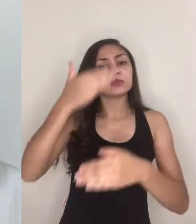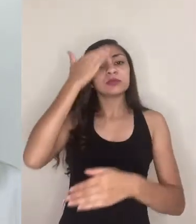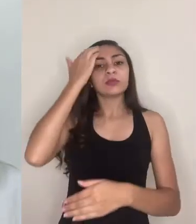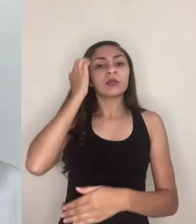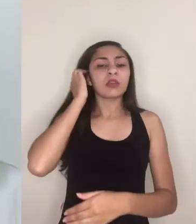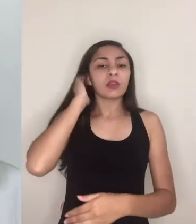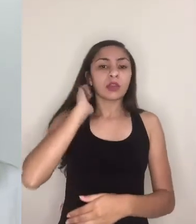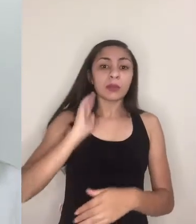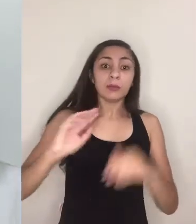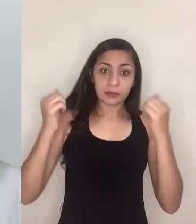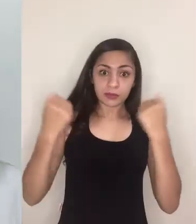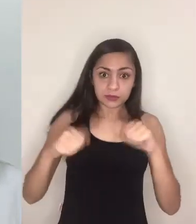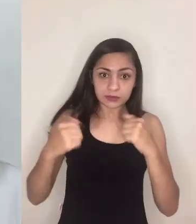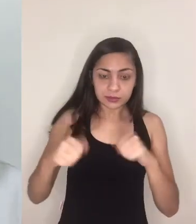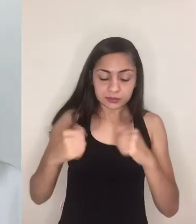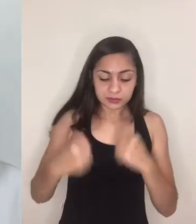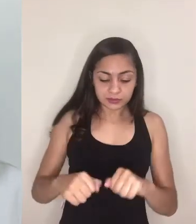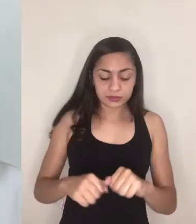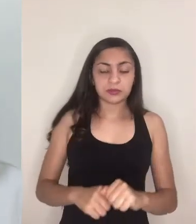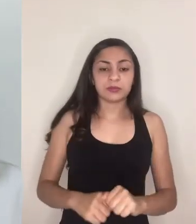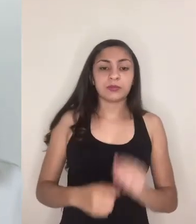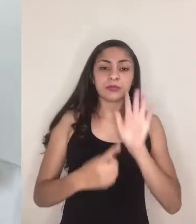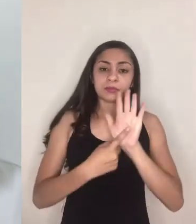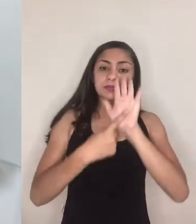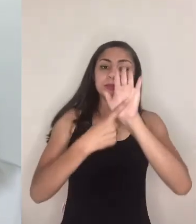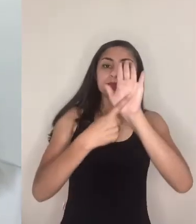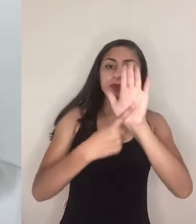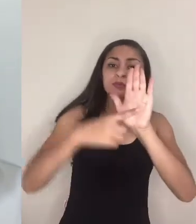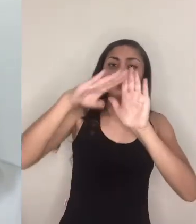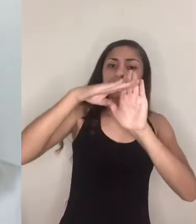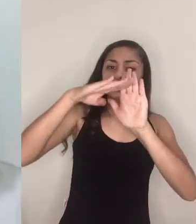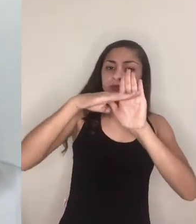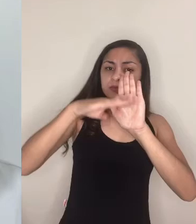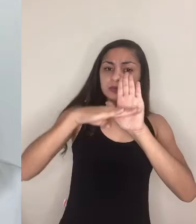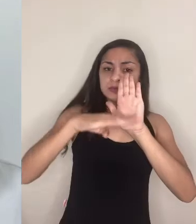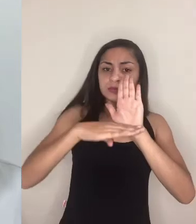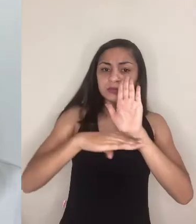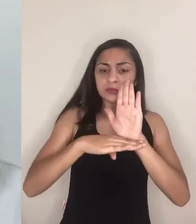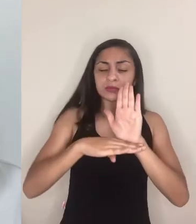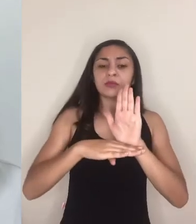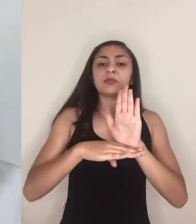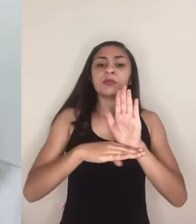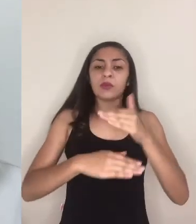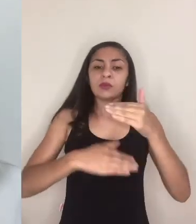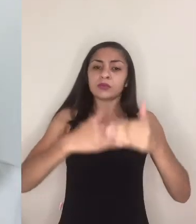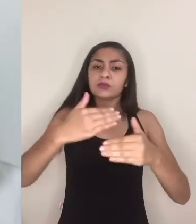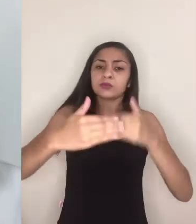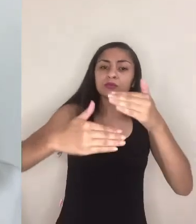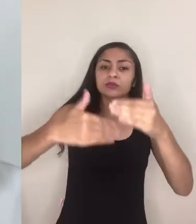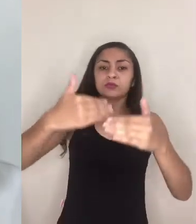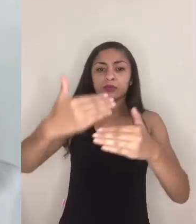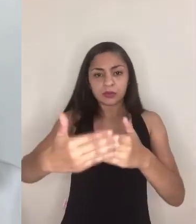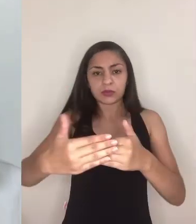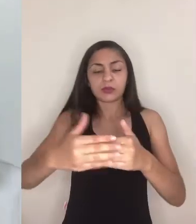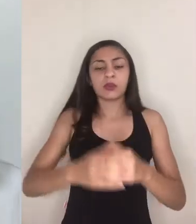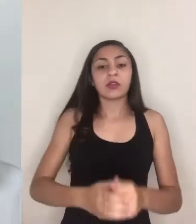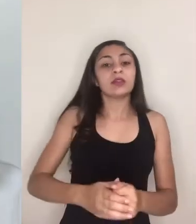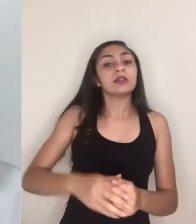ser preservados e publicados para que a nossa posteridade